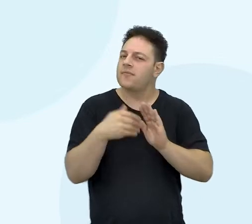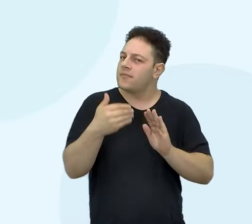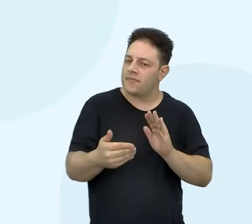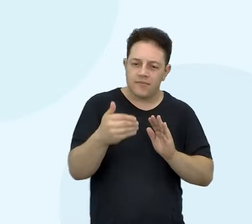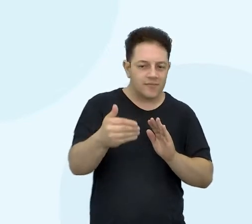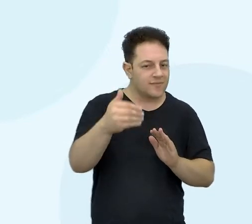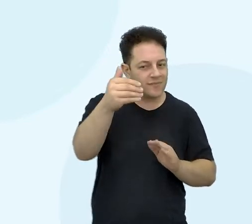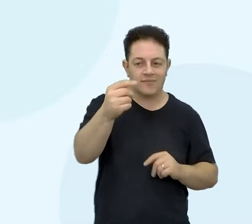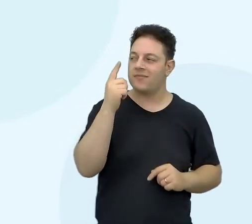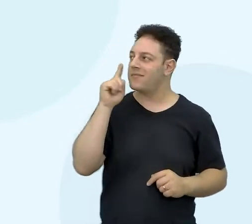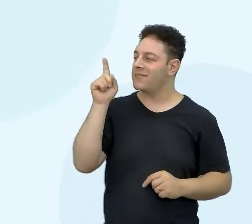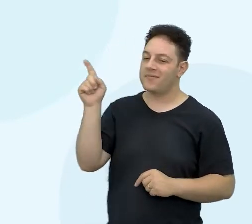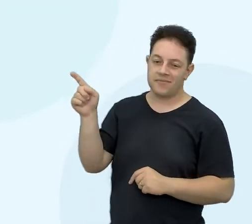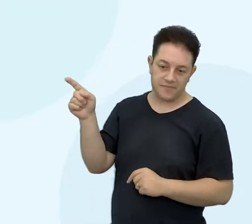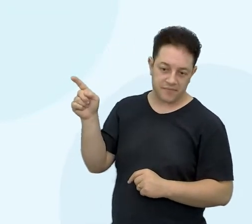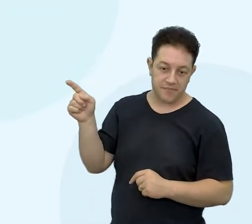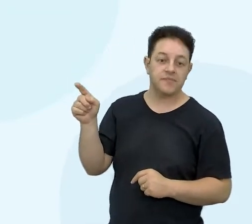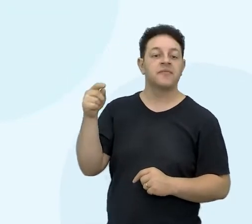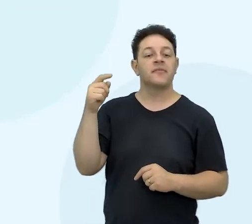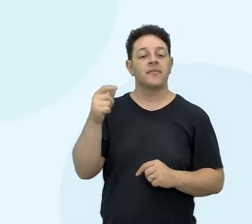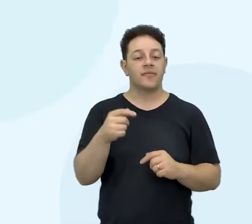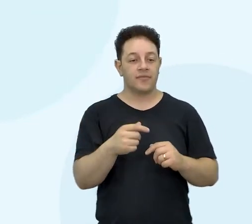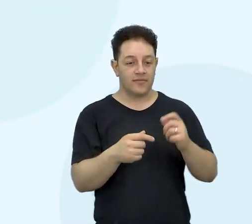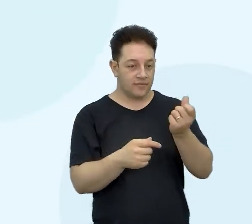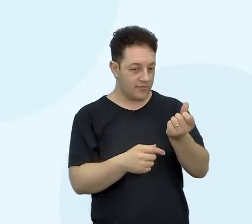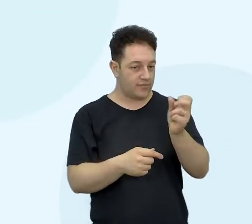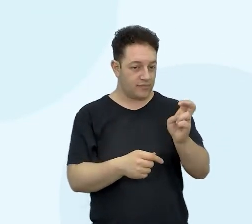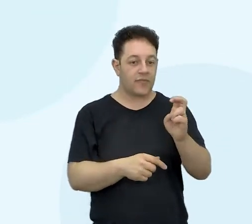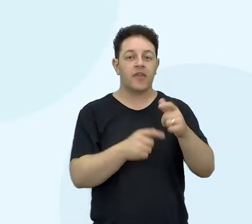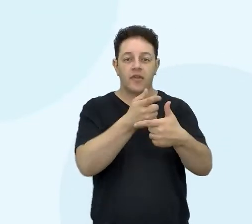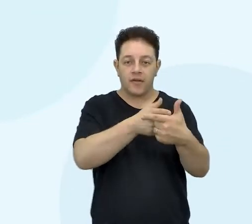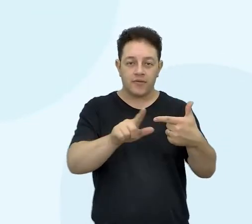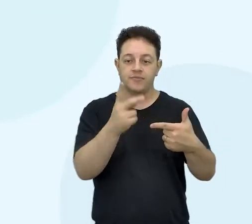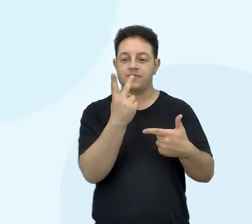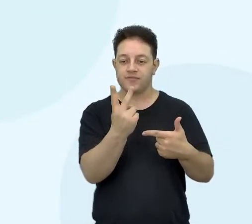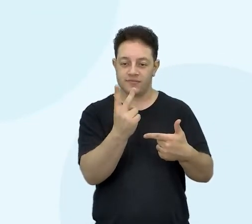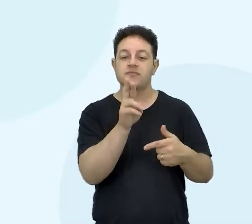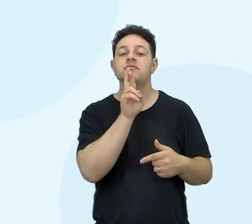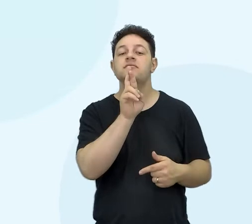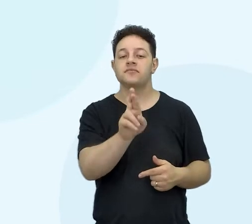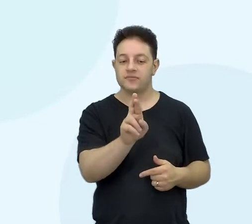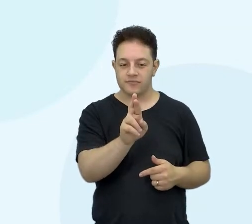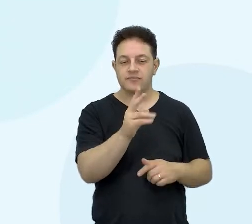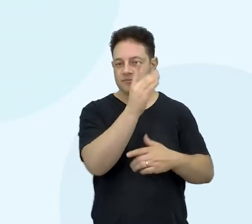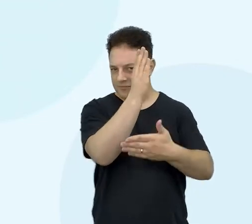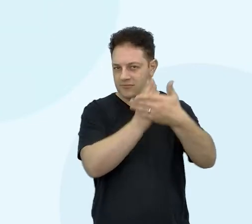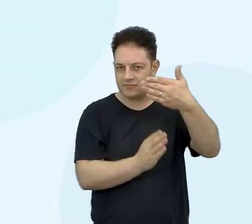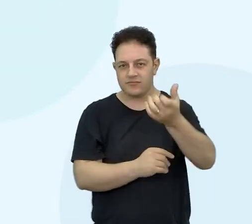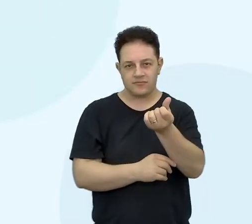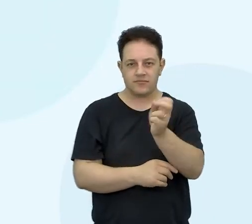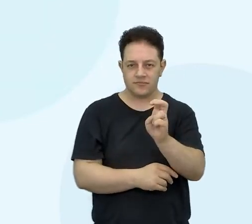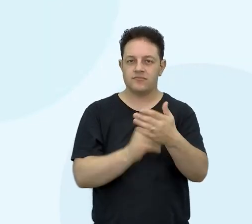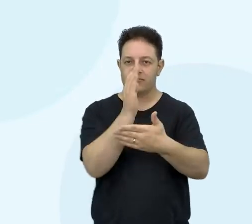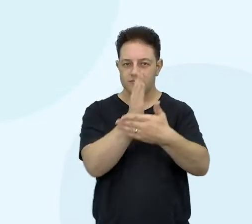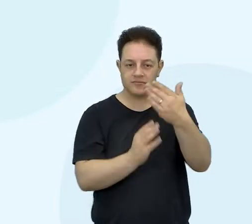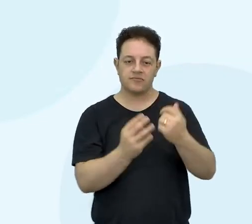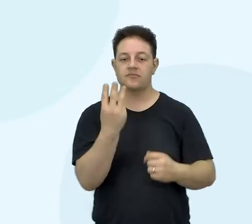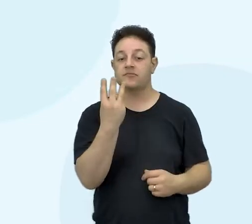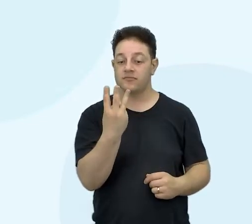constante neste caso, basta ali 65 dividido por 2, ou seja, a metade vai dar